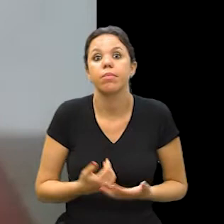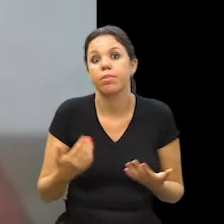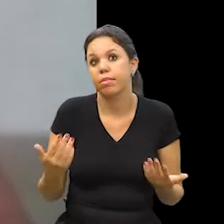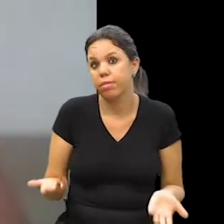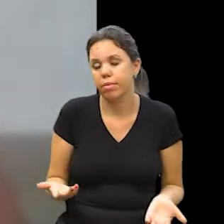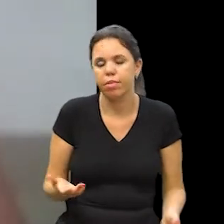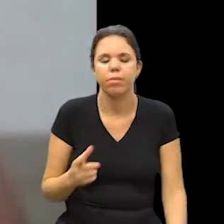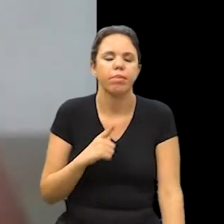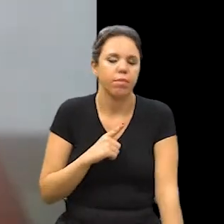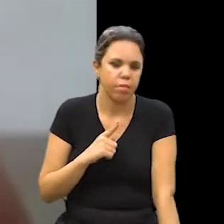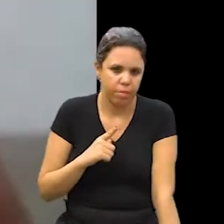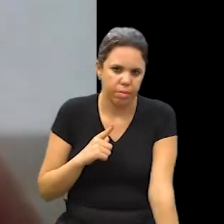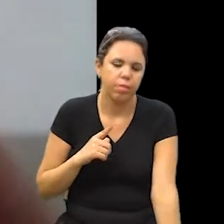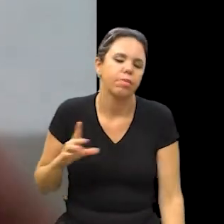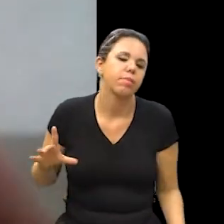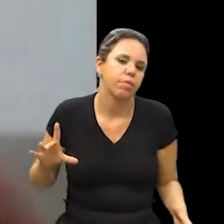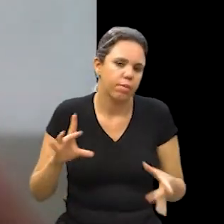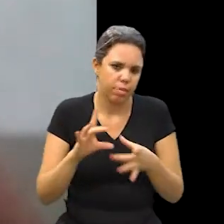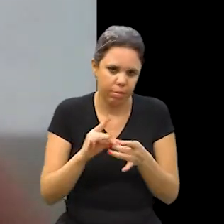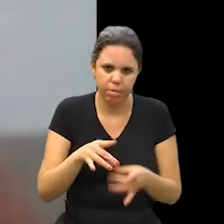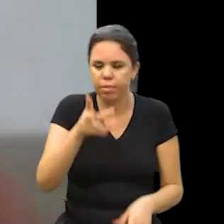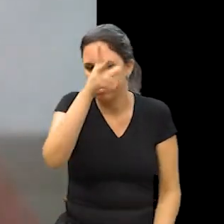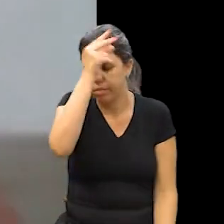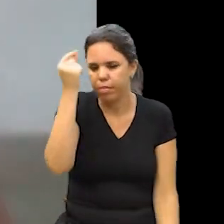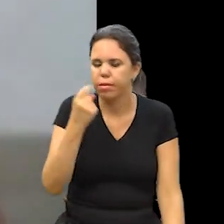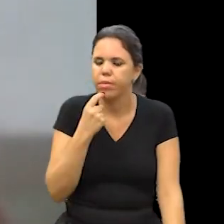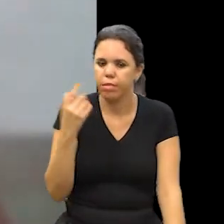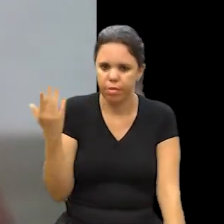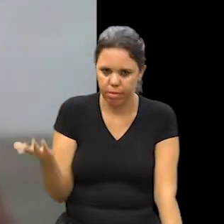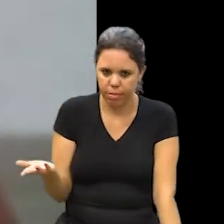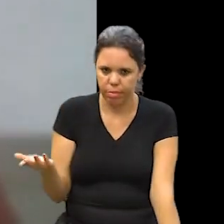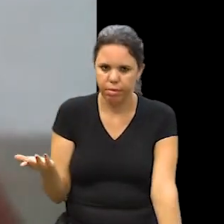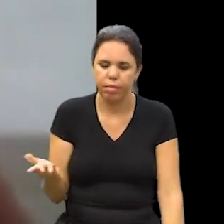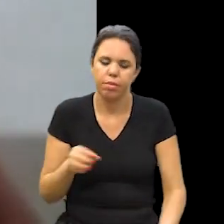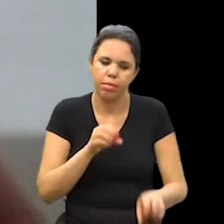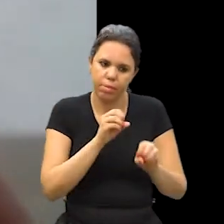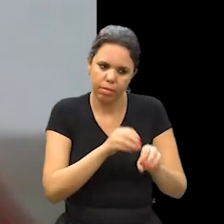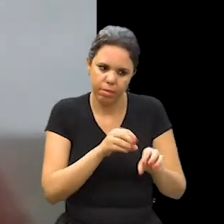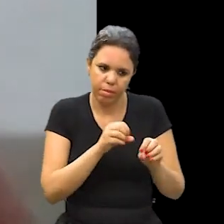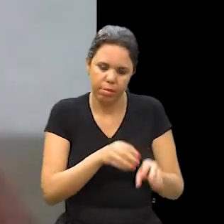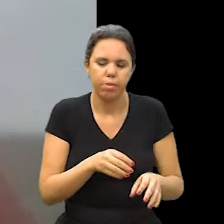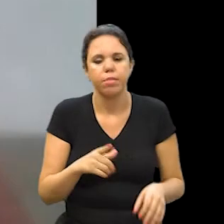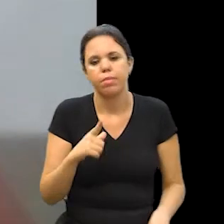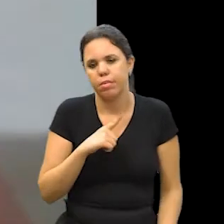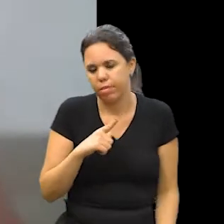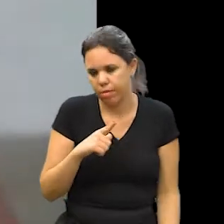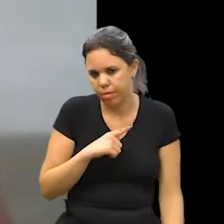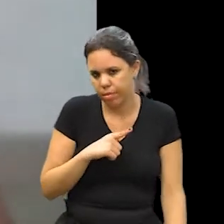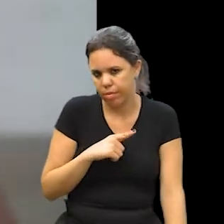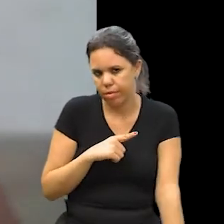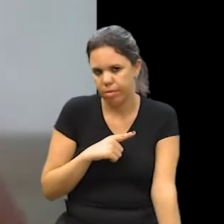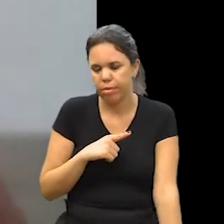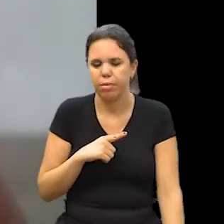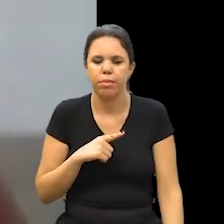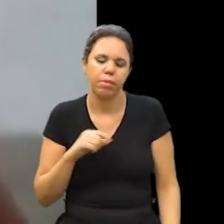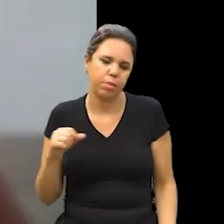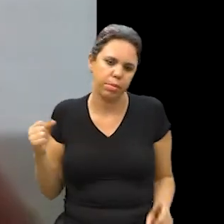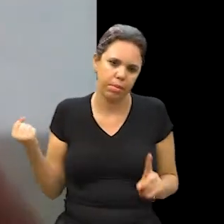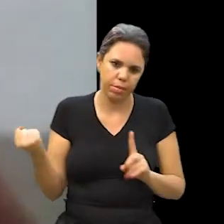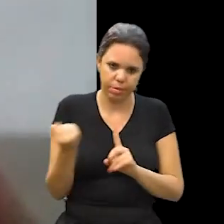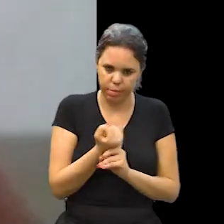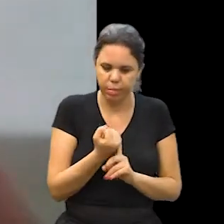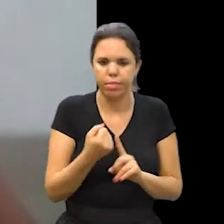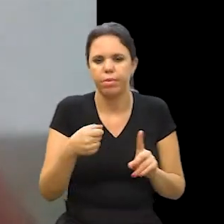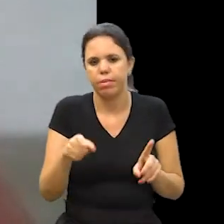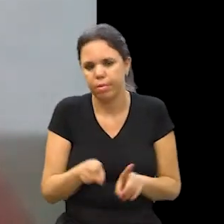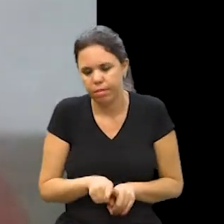Então, a gente tem um convênio, né, pela prefeitura, na parte educacional, a gente tem um convênio pela assistência